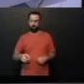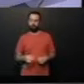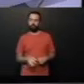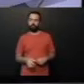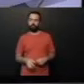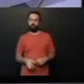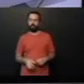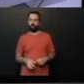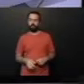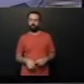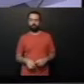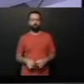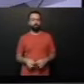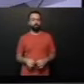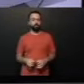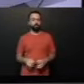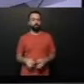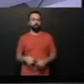já na aula passada,